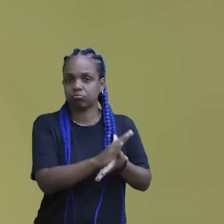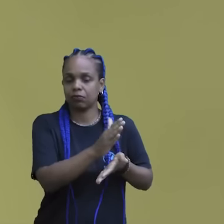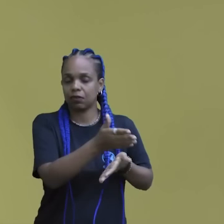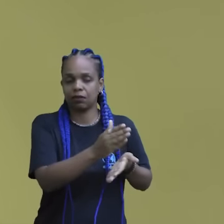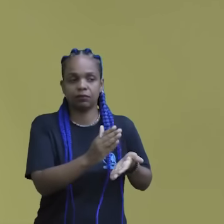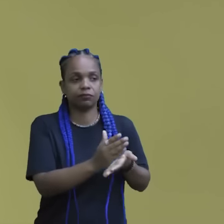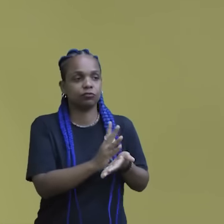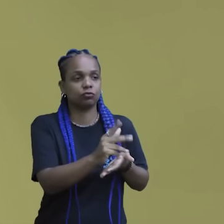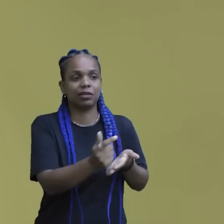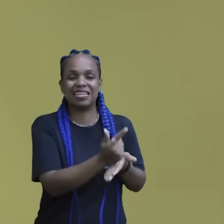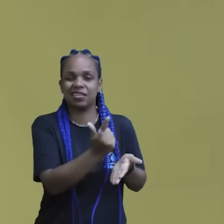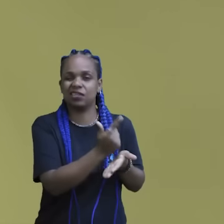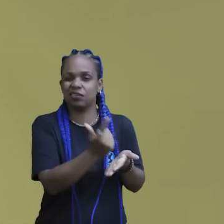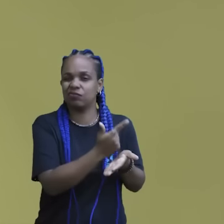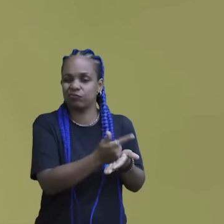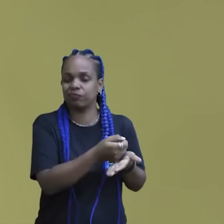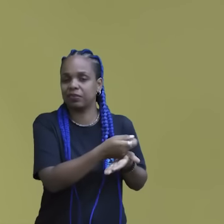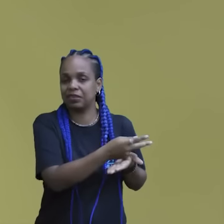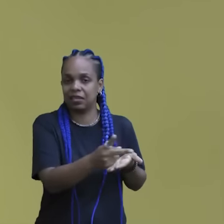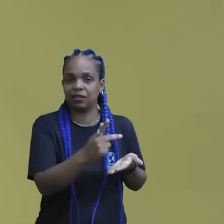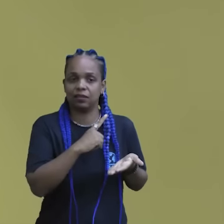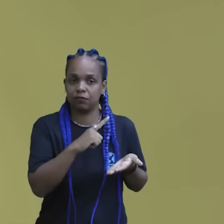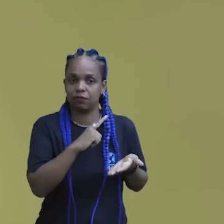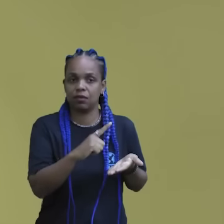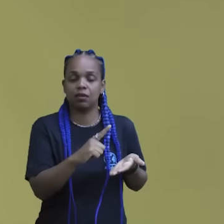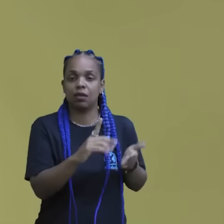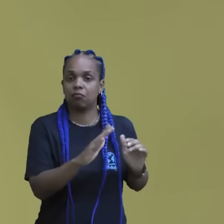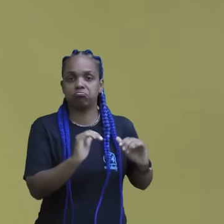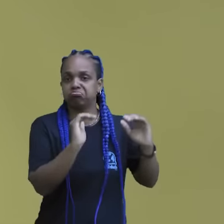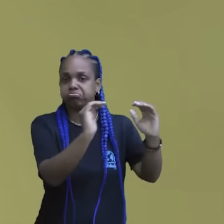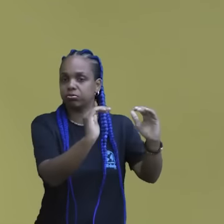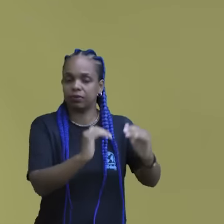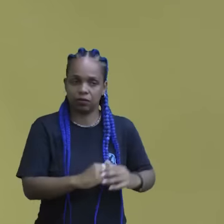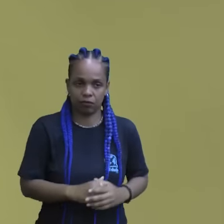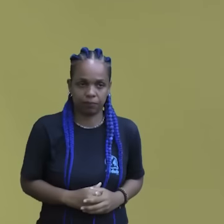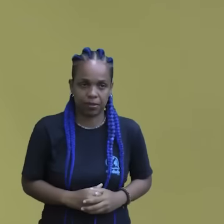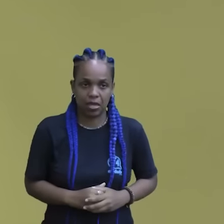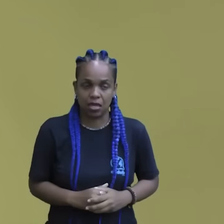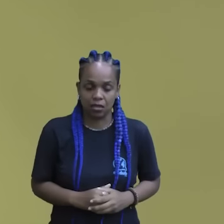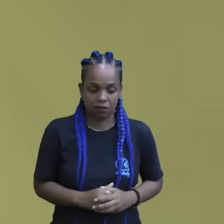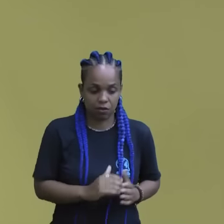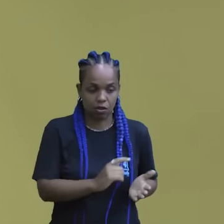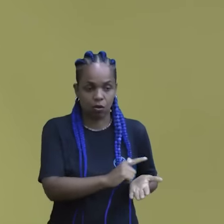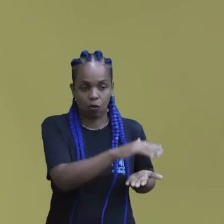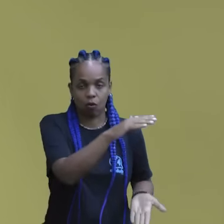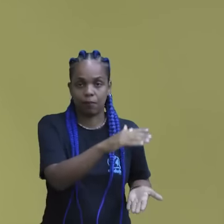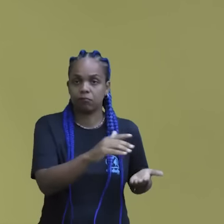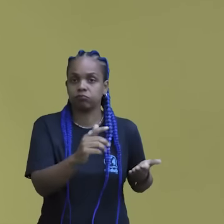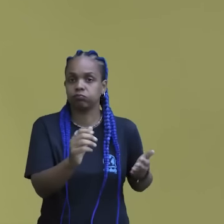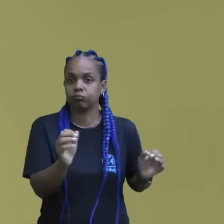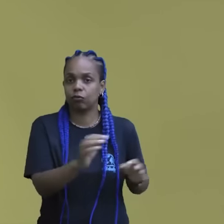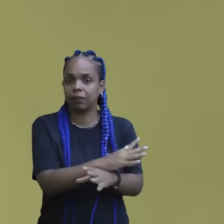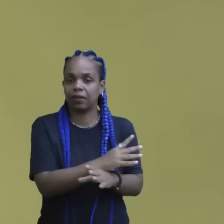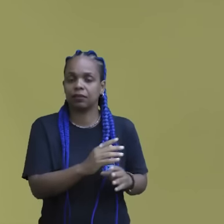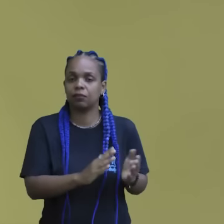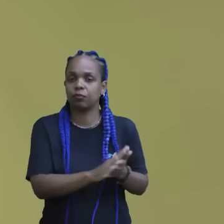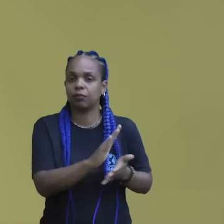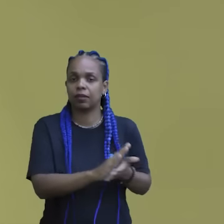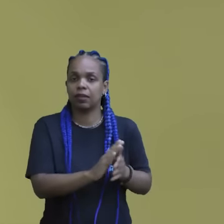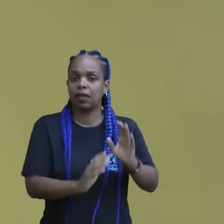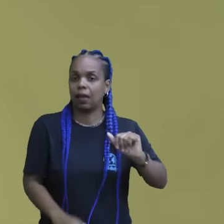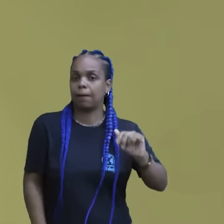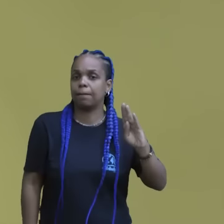completas publicadas, sim, pela Academia Brasileira de Letras, sim, pela Universidade. Vai para a Inglaterra para ver o